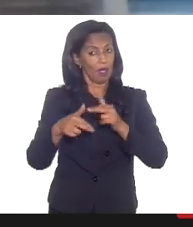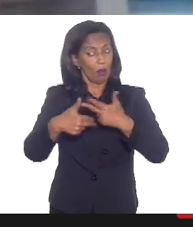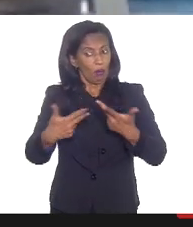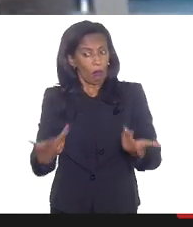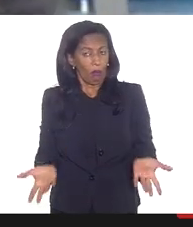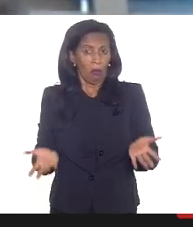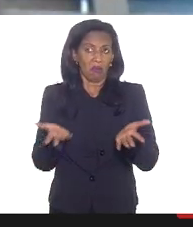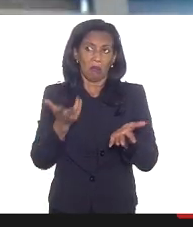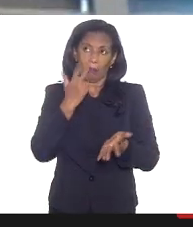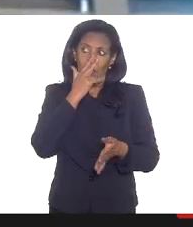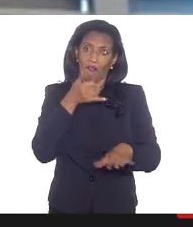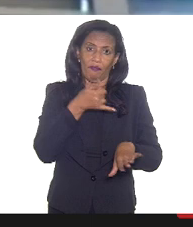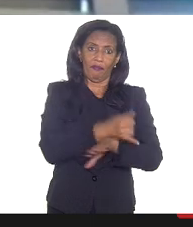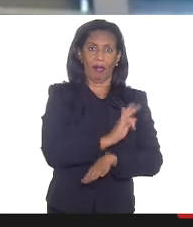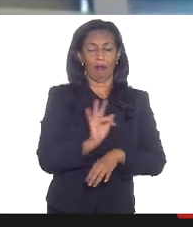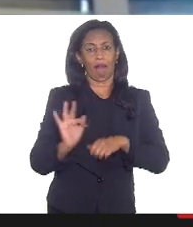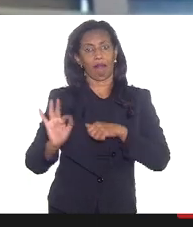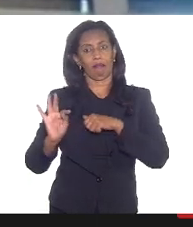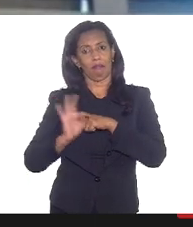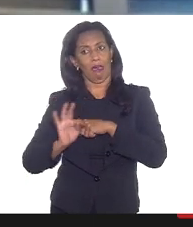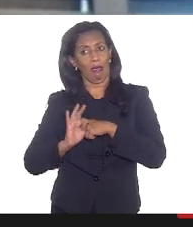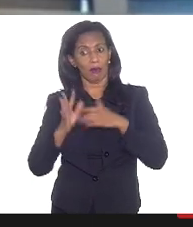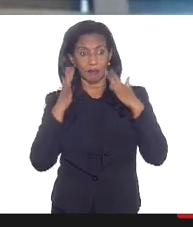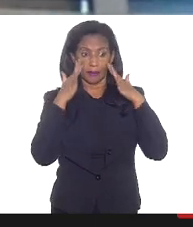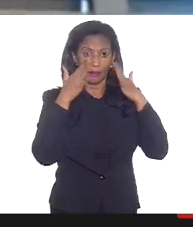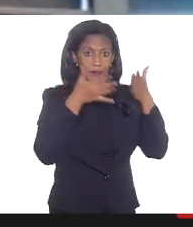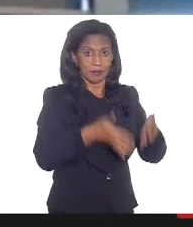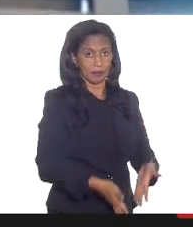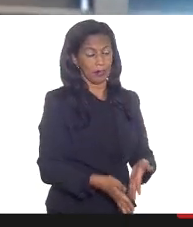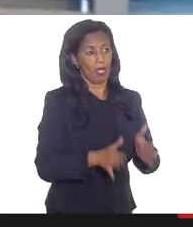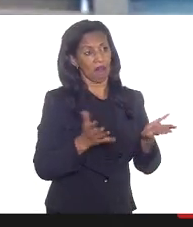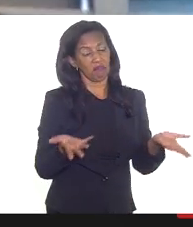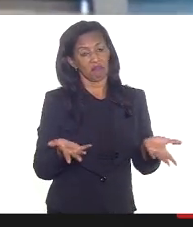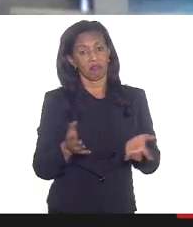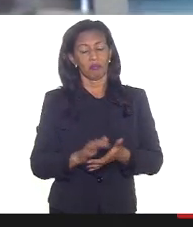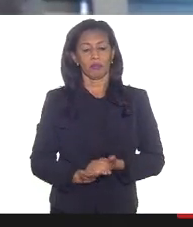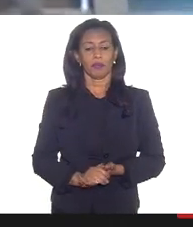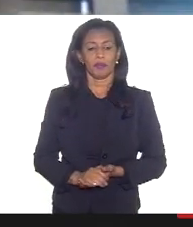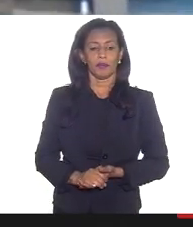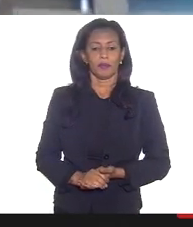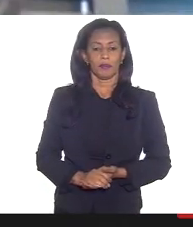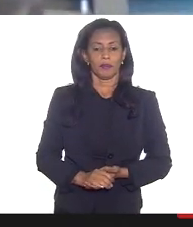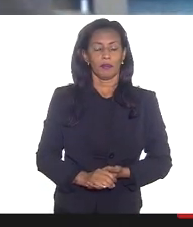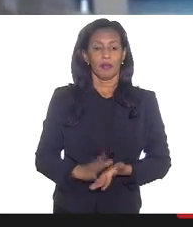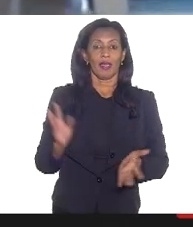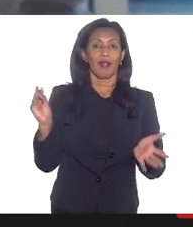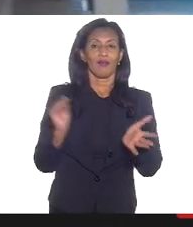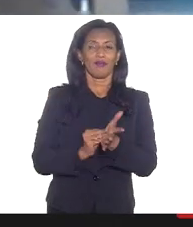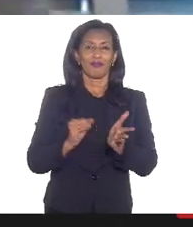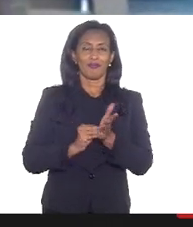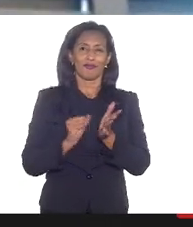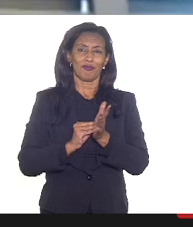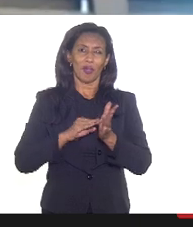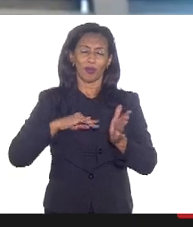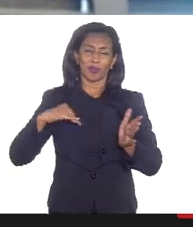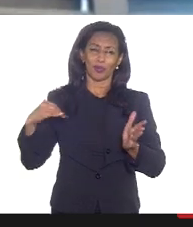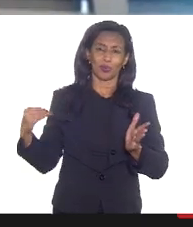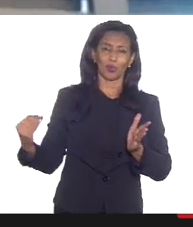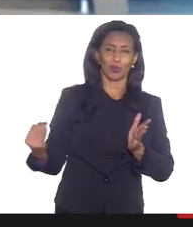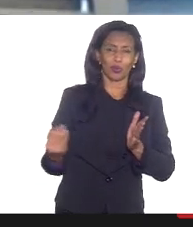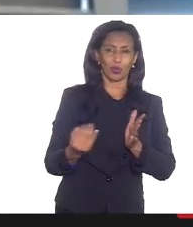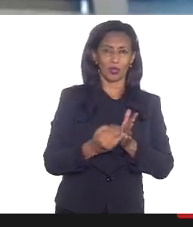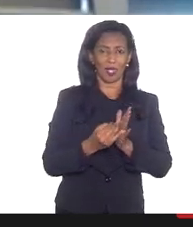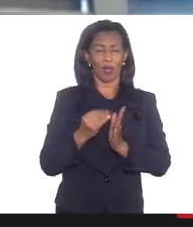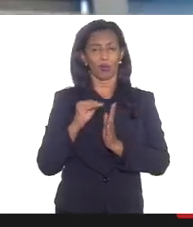talvez, uma falha técnica que a gente deve se atentar, talvez o Conselho deve se atentar a isso, por exemplo, é a ausência total do itinerário